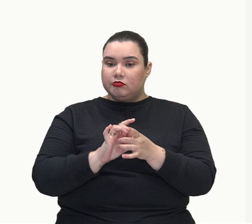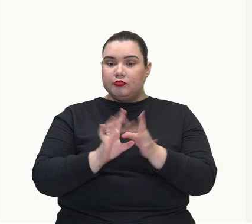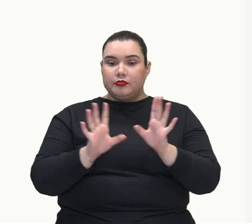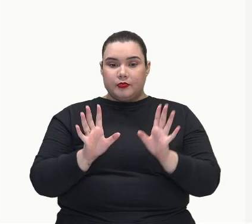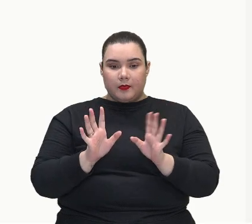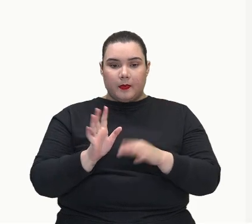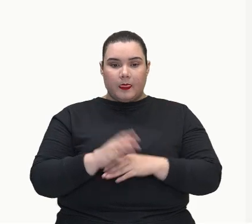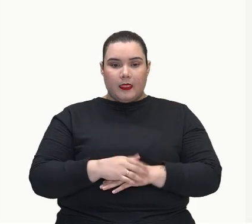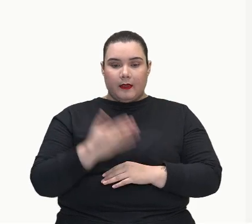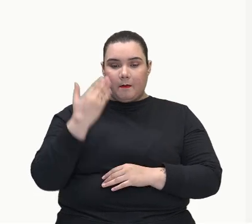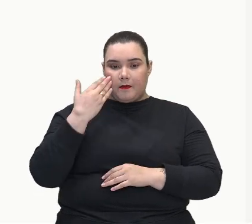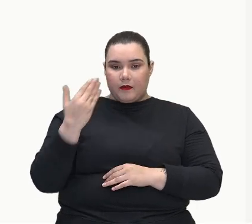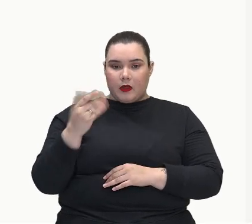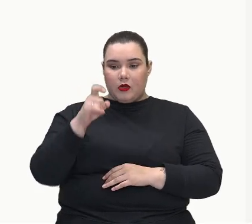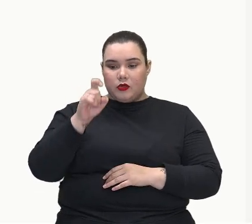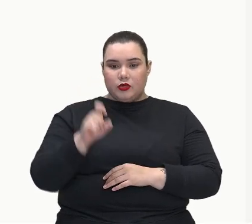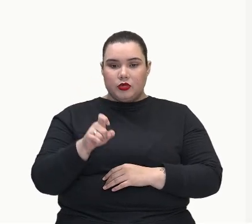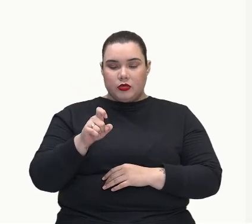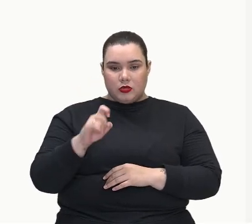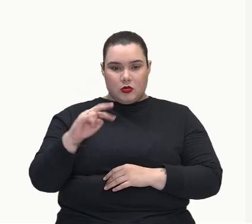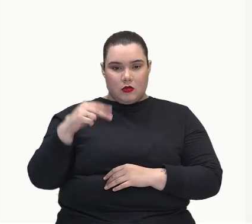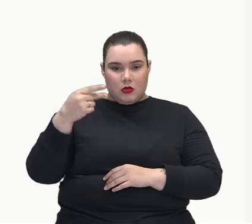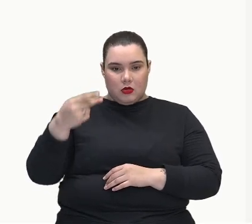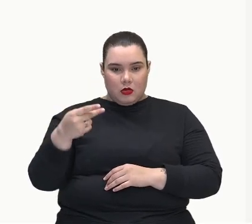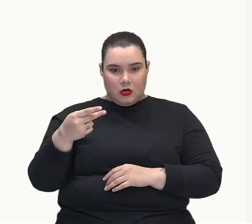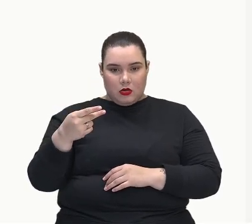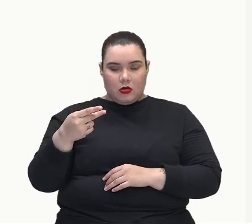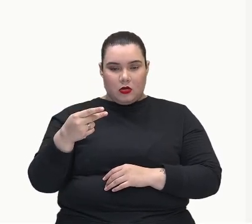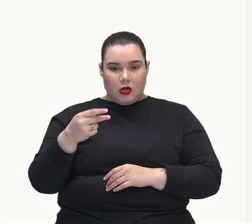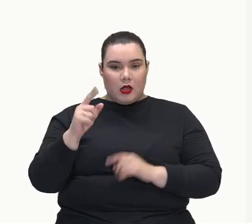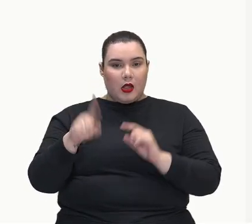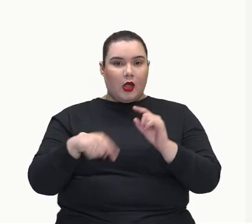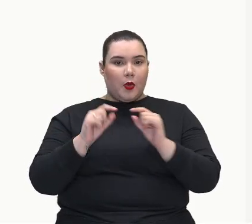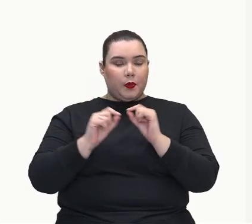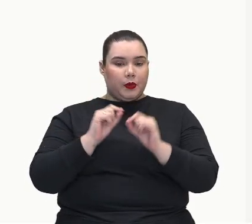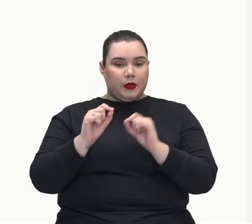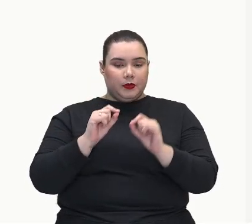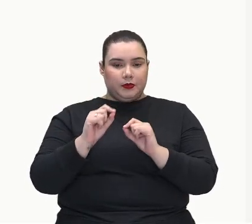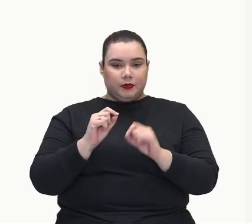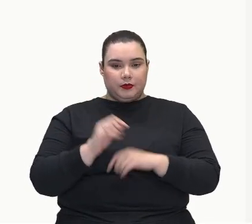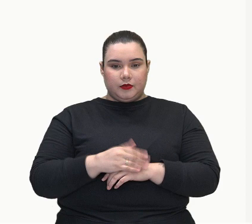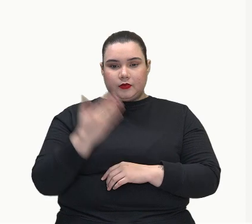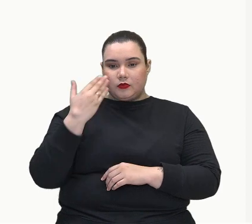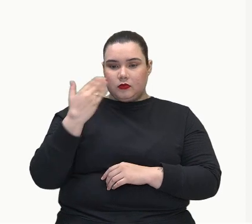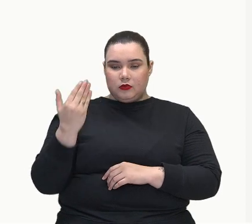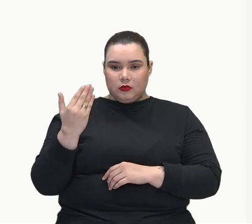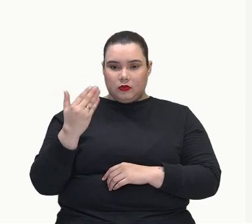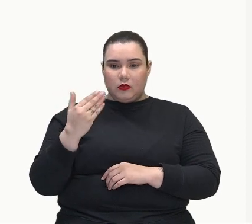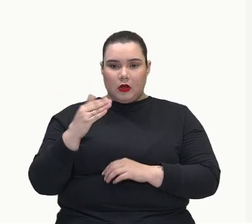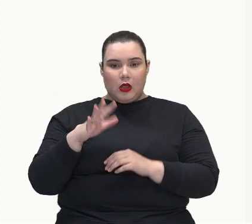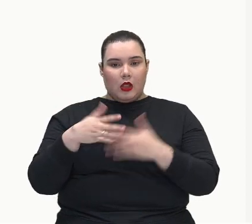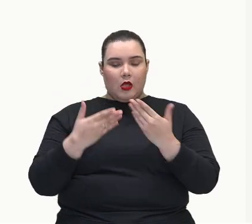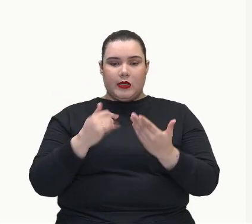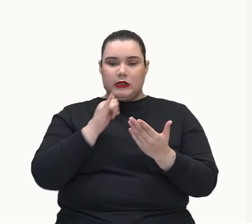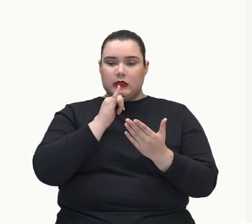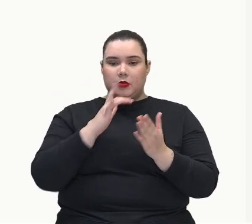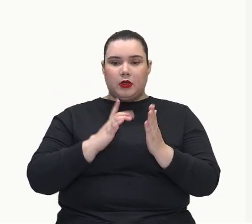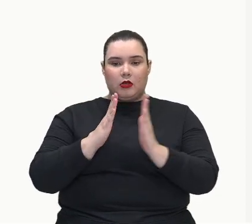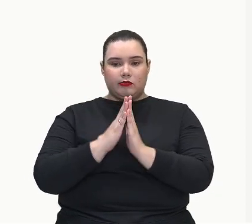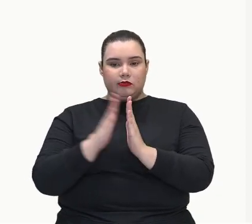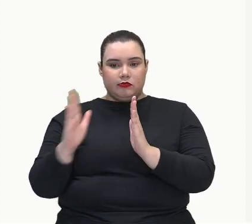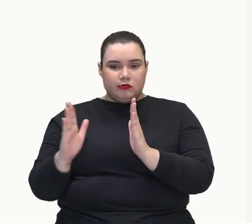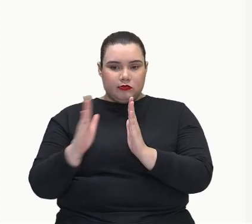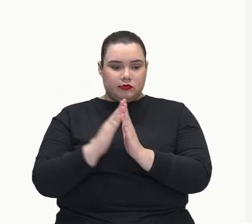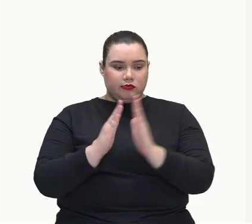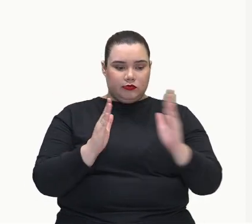Vejam que o x ao quadrado e o outro x ao quadrado estavam em lados opostos da